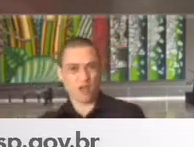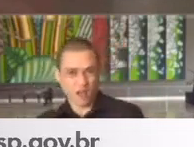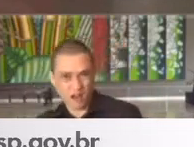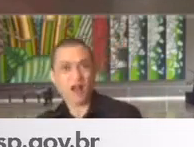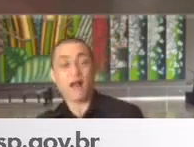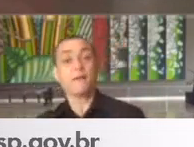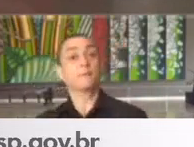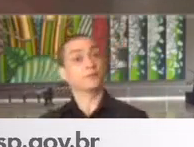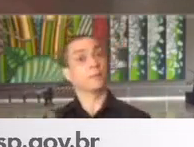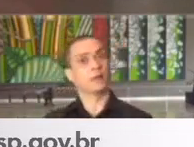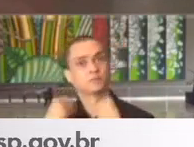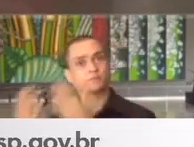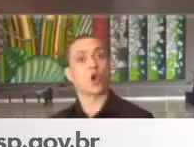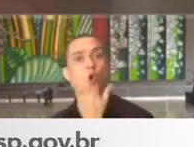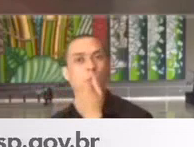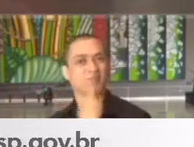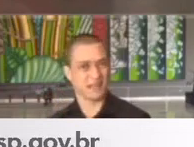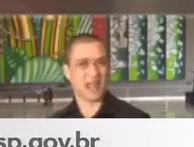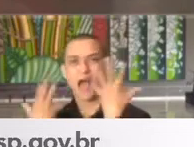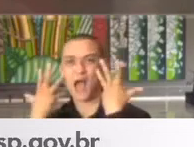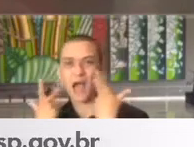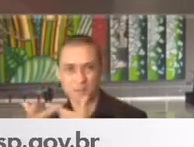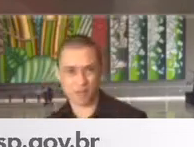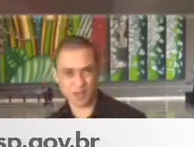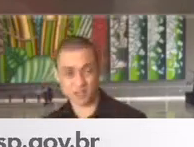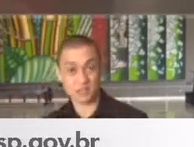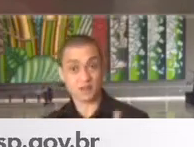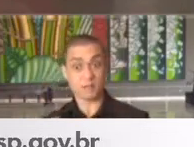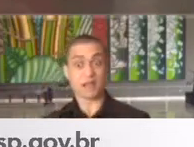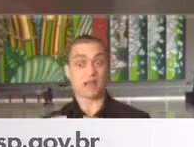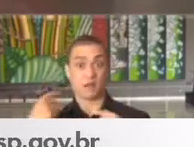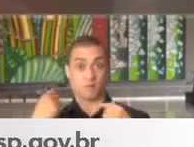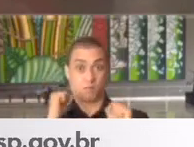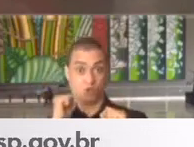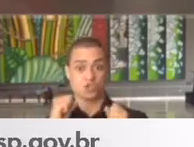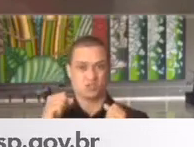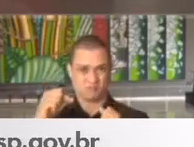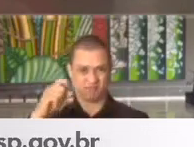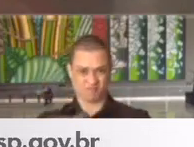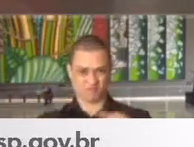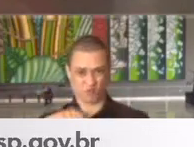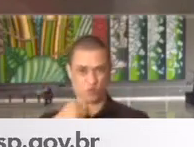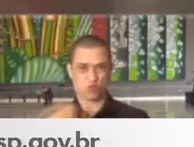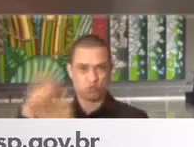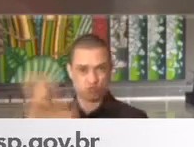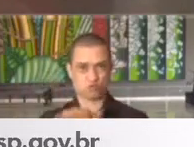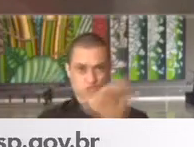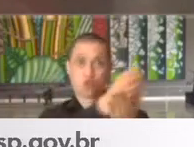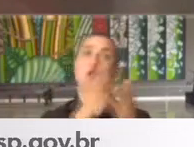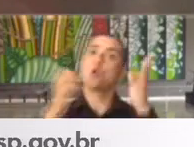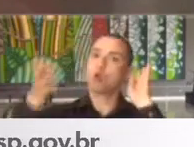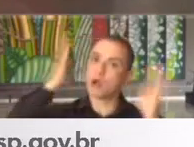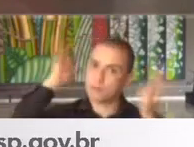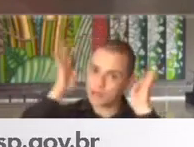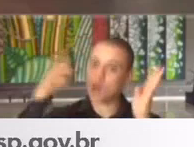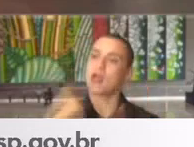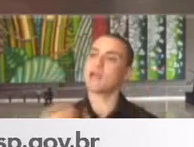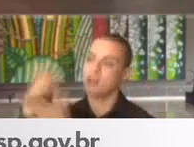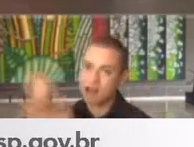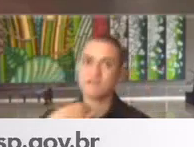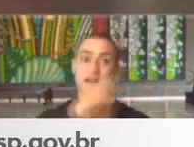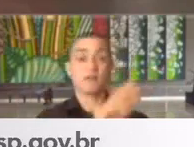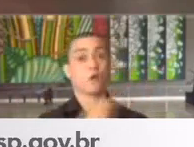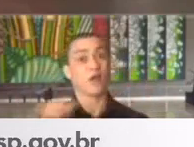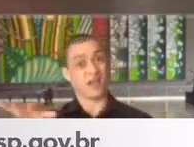animais. Movimentação de cargas também podem ser feitas, conforme já mencionei, pelos caminhoneiros, e é fundamental que o